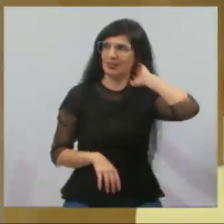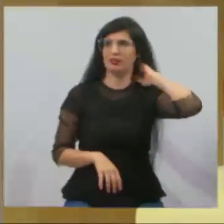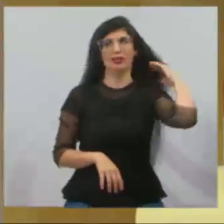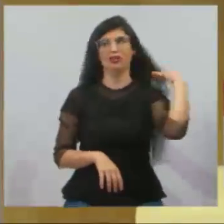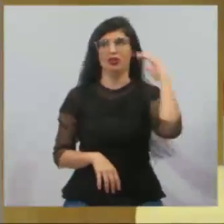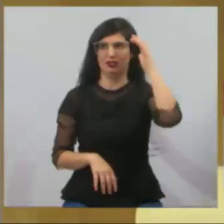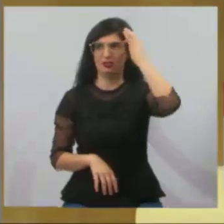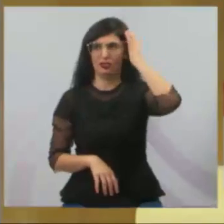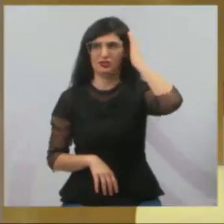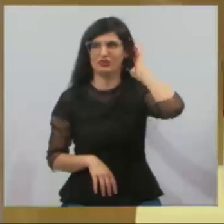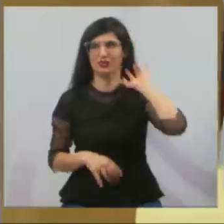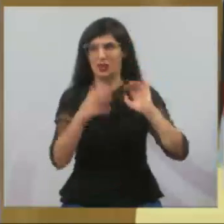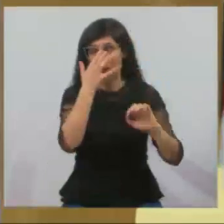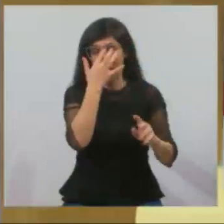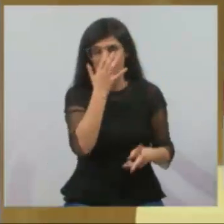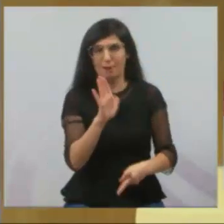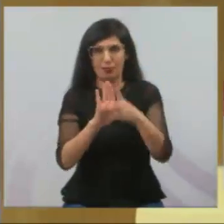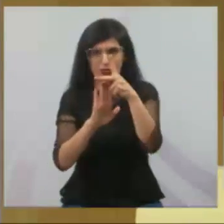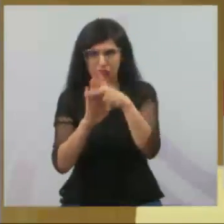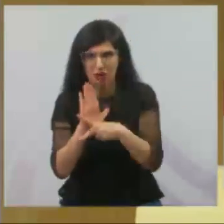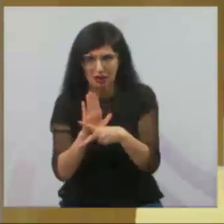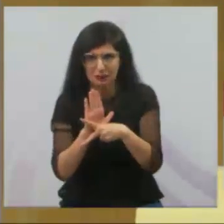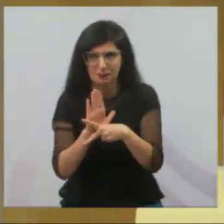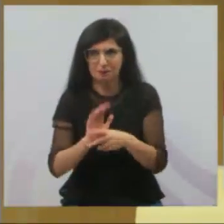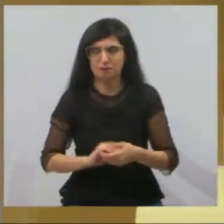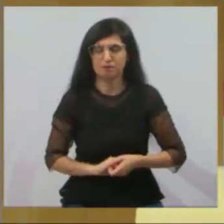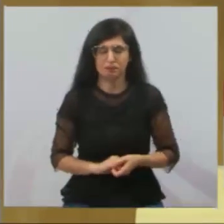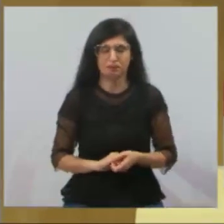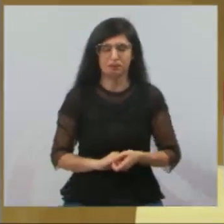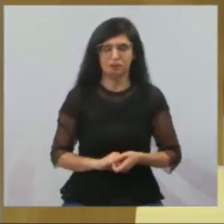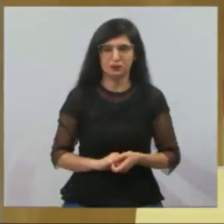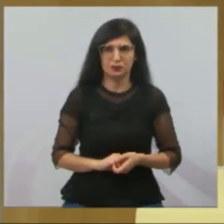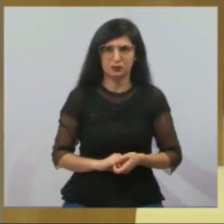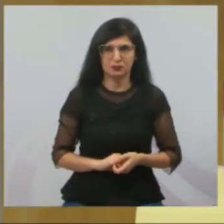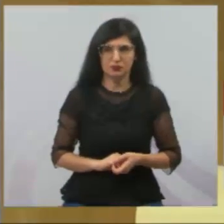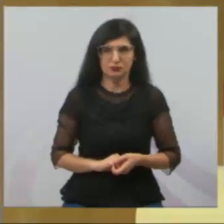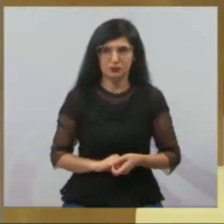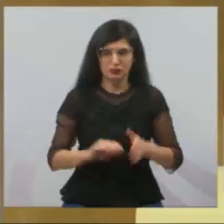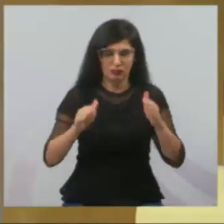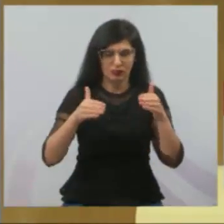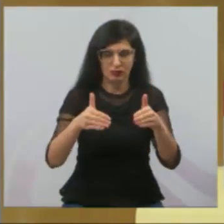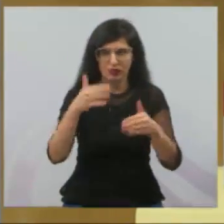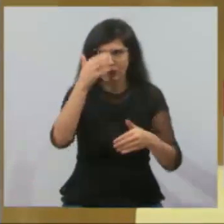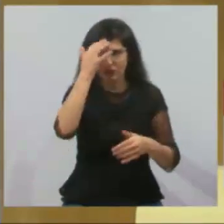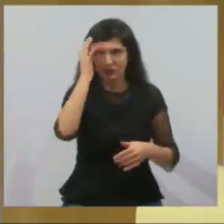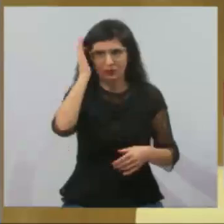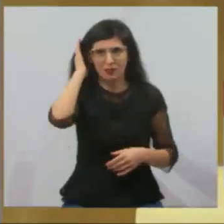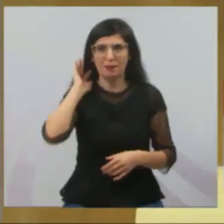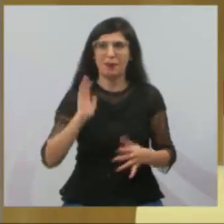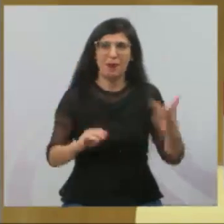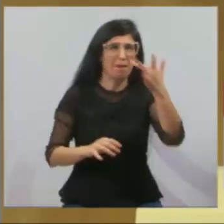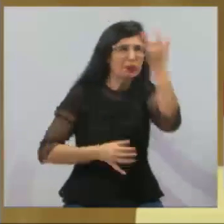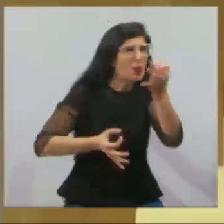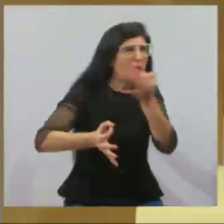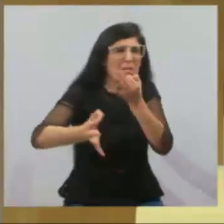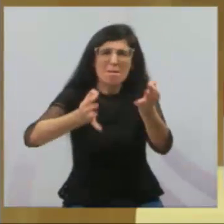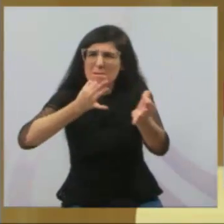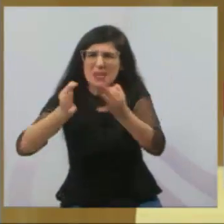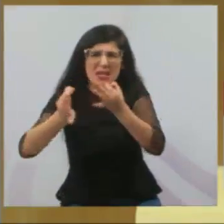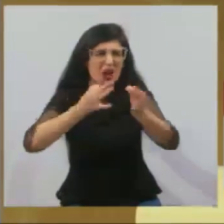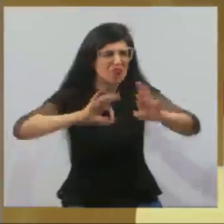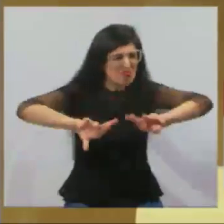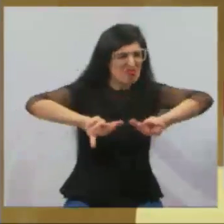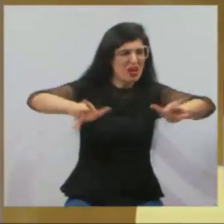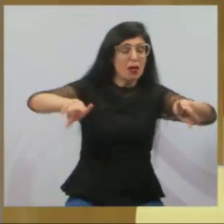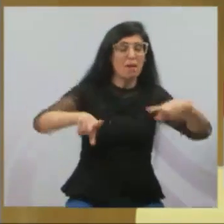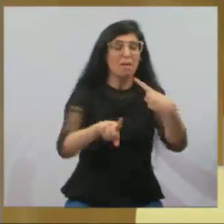relação a esse projeto, um projeto de certa forma aqui, bem polêmico, né, quando mexe com a